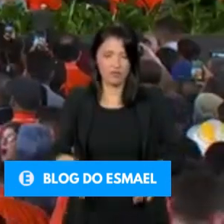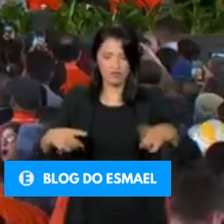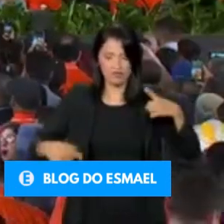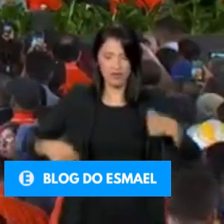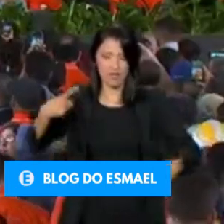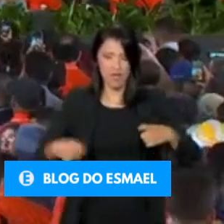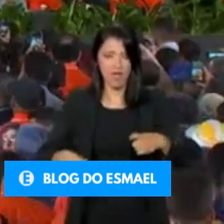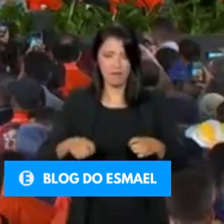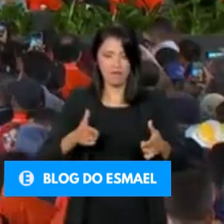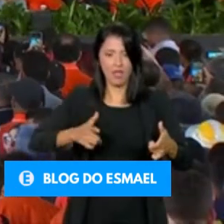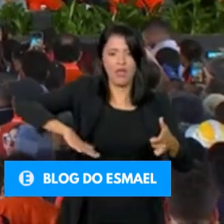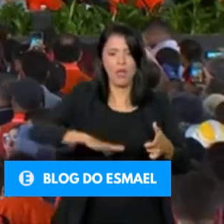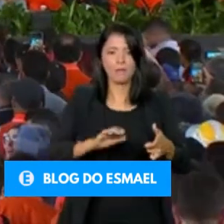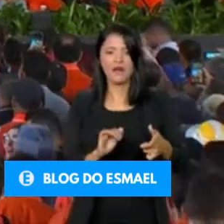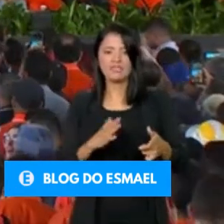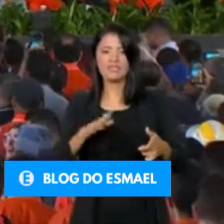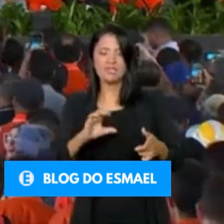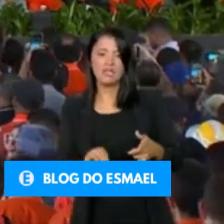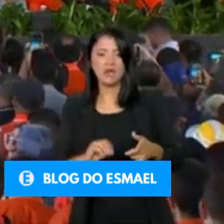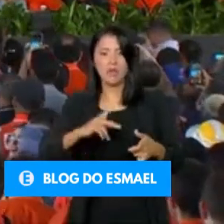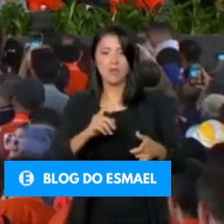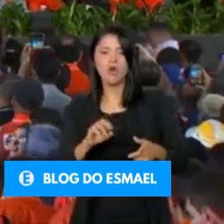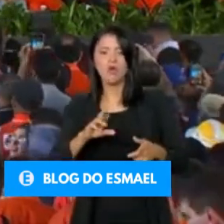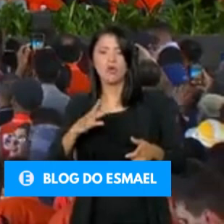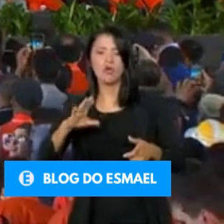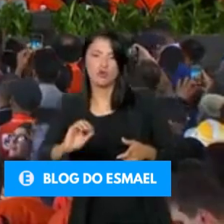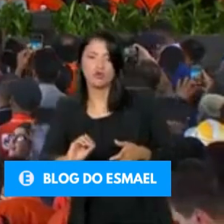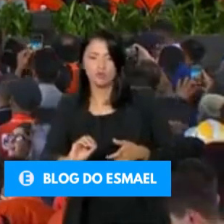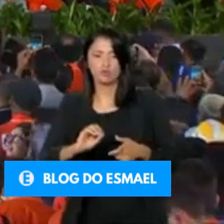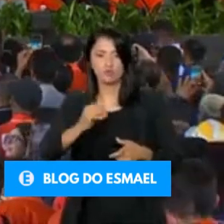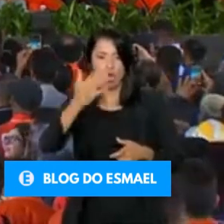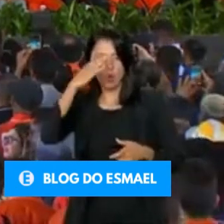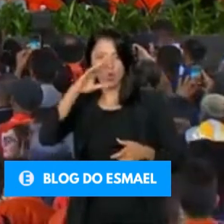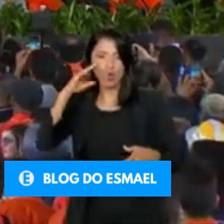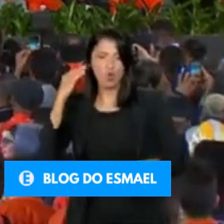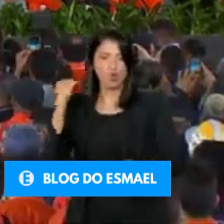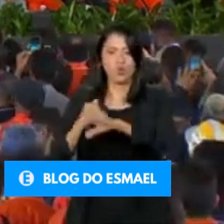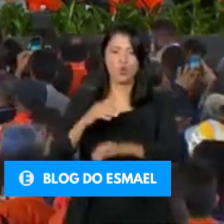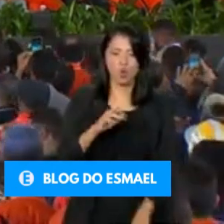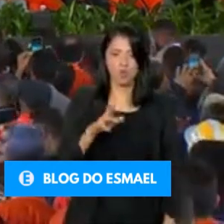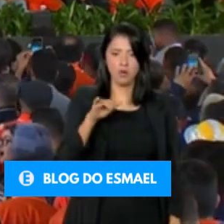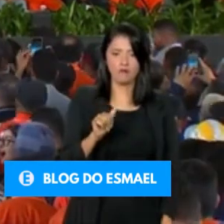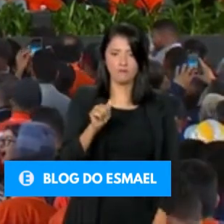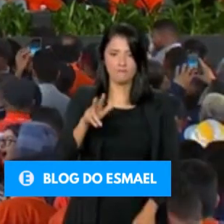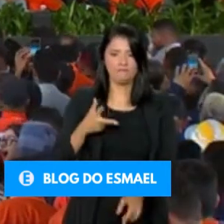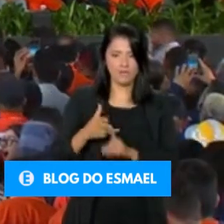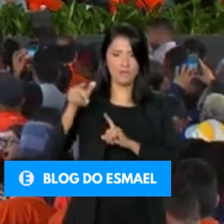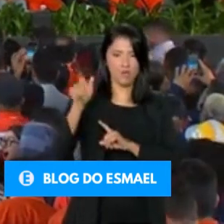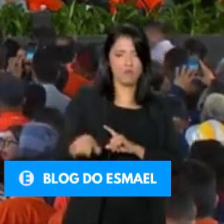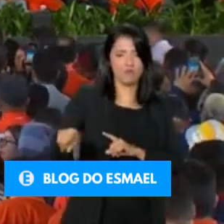Bacia dos Porcos, que o Kennedy era presidente, que Cuba derrotou eles, perguntaram para